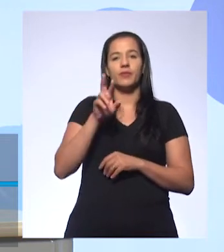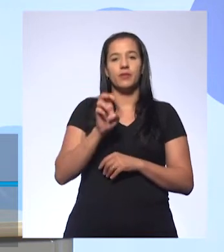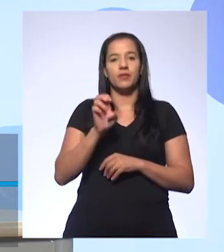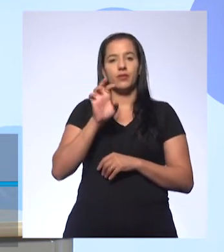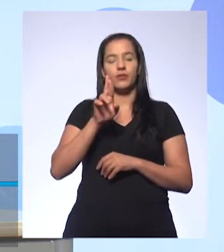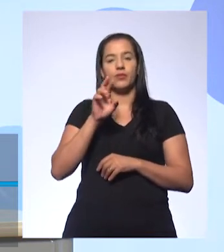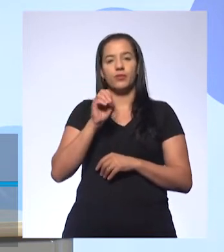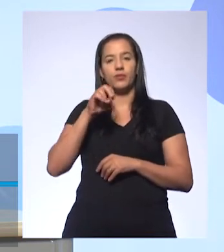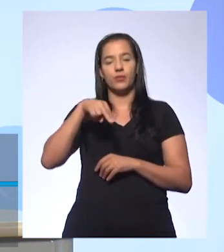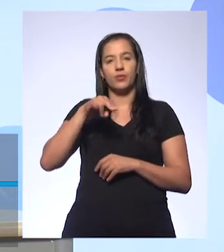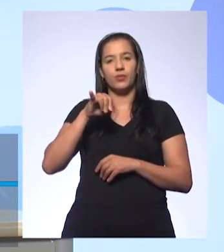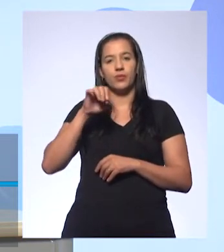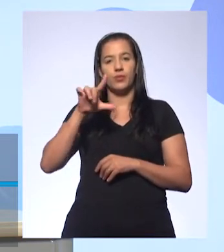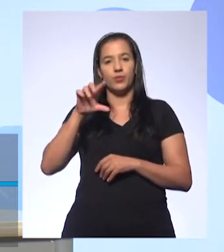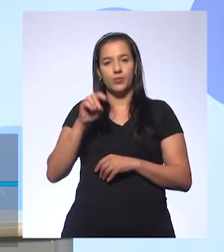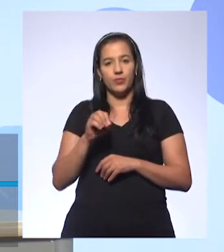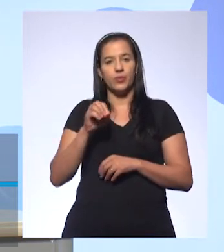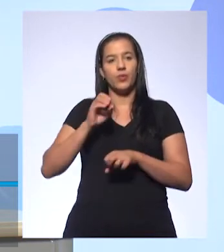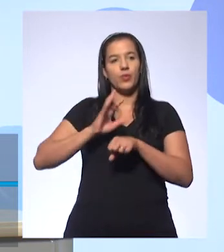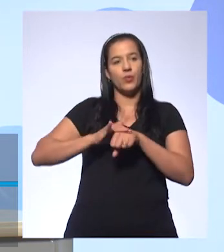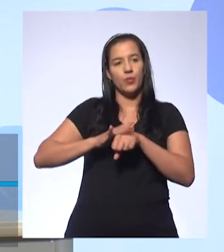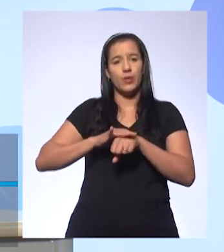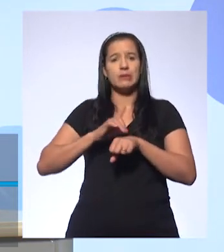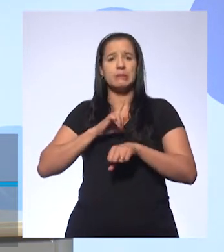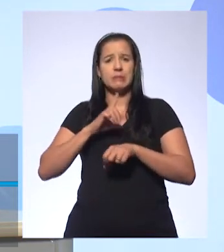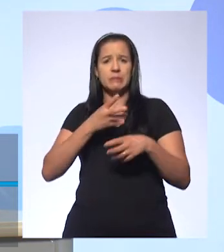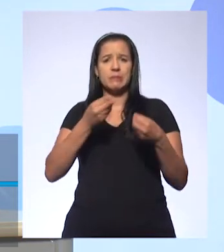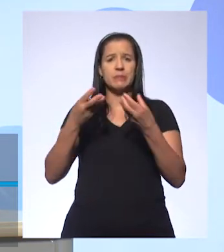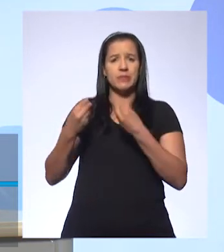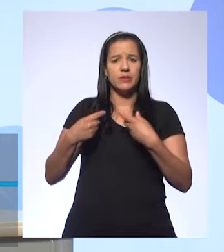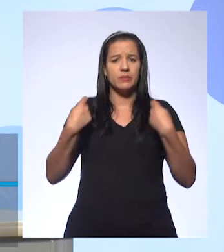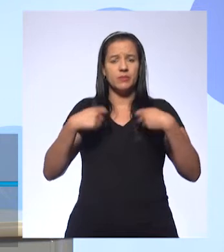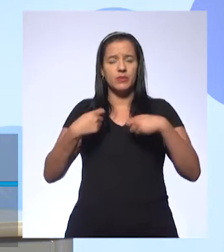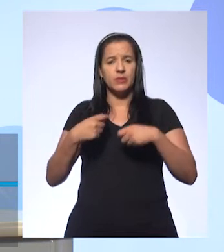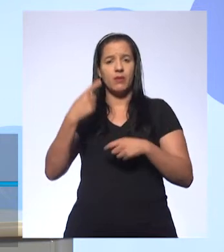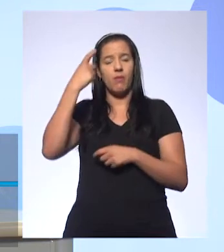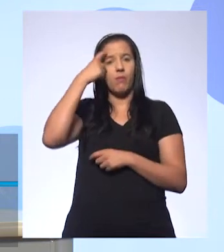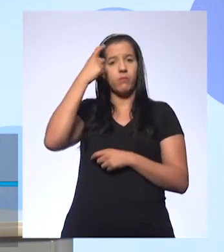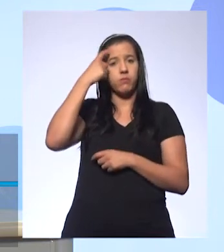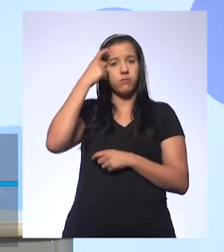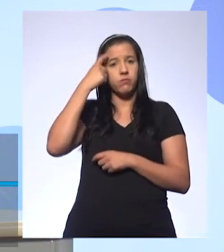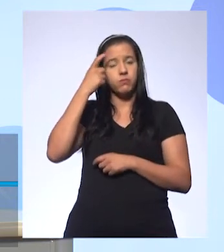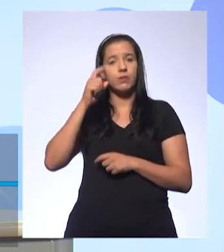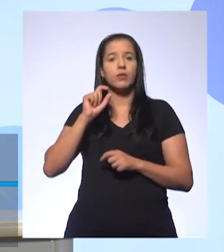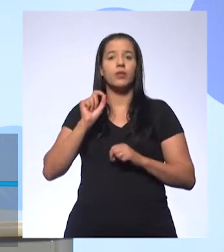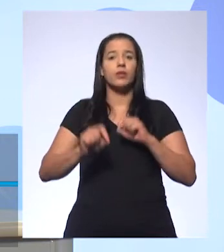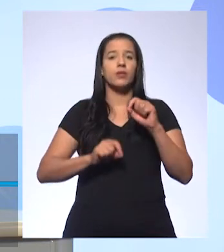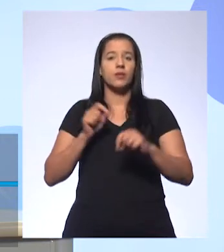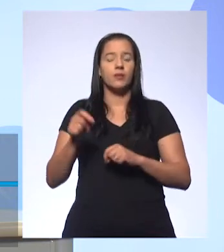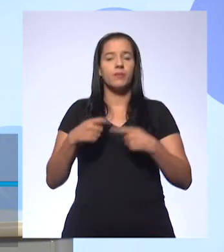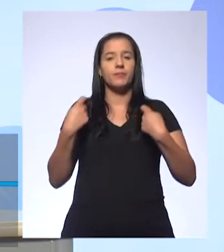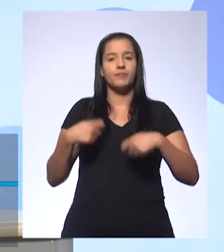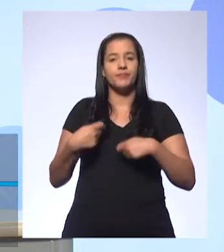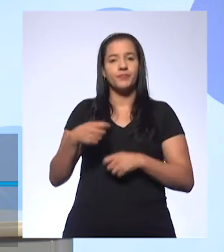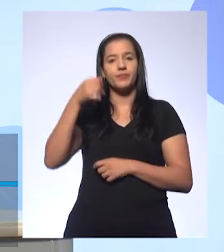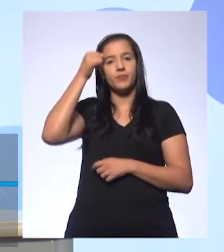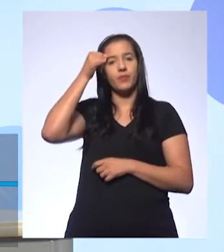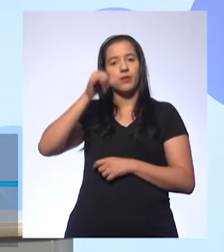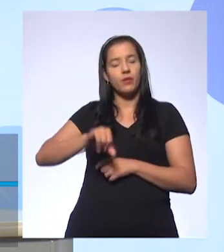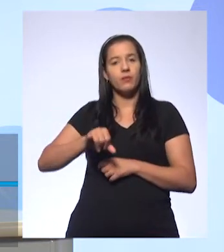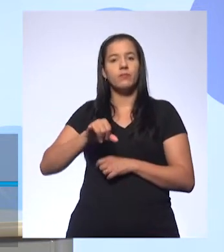Eronildo. Colocou assim, ó, doença muito prevalente, uma questão de conscientização e ainda precisa ser enfrentada